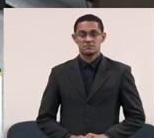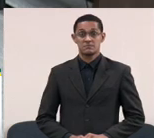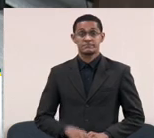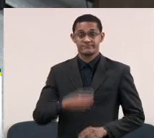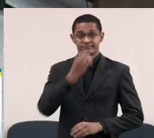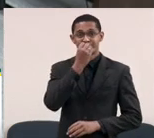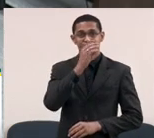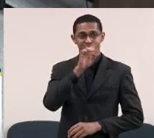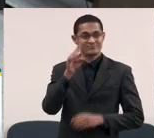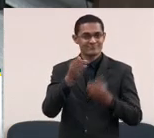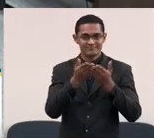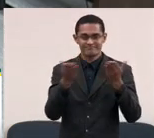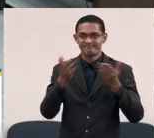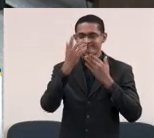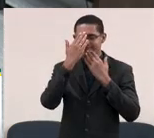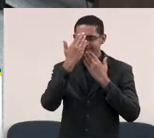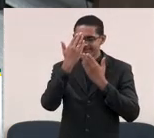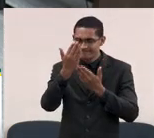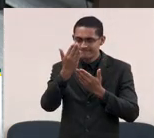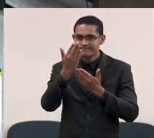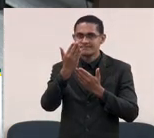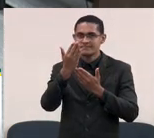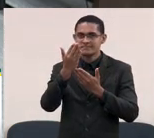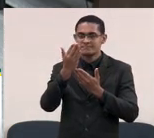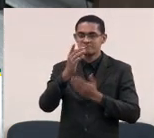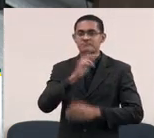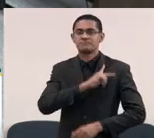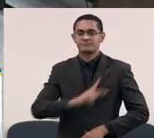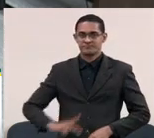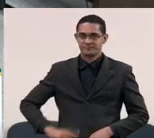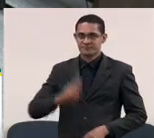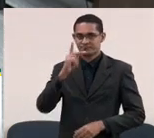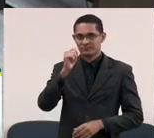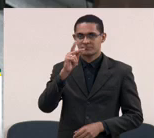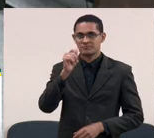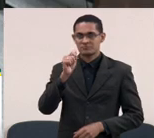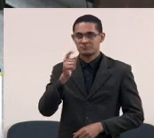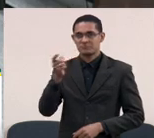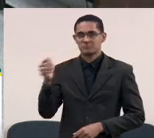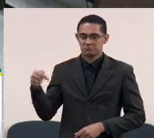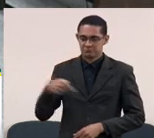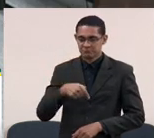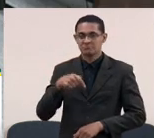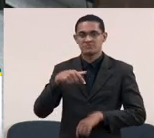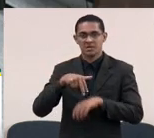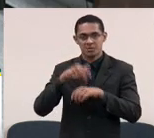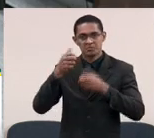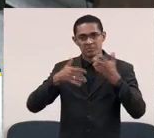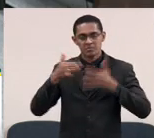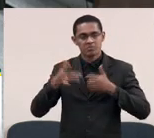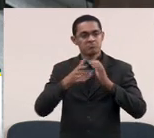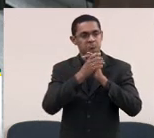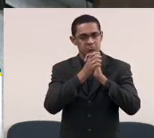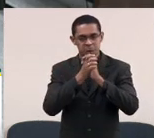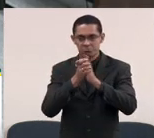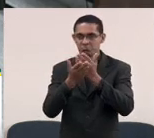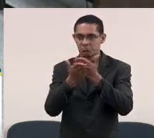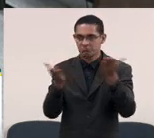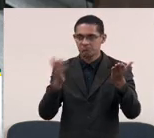Bom dia a todos, agradeço ao presidente pela oportunidade aqui de falar, meus cumprimentos, senhores